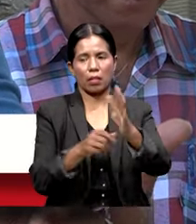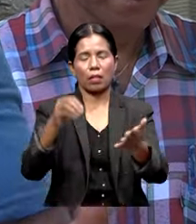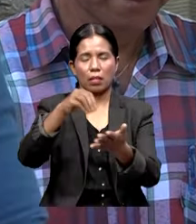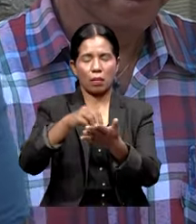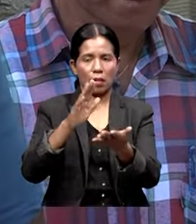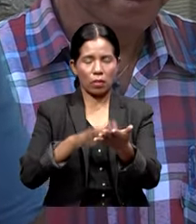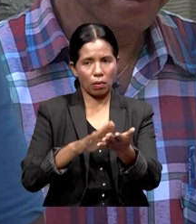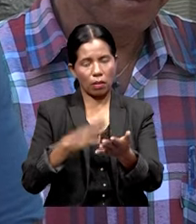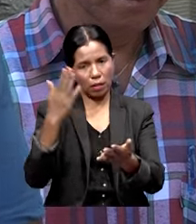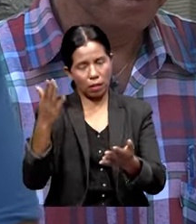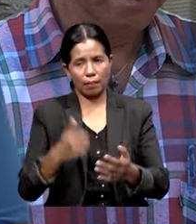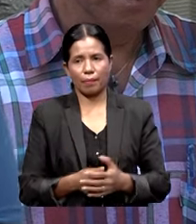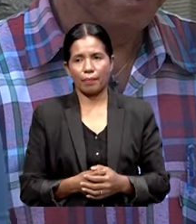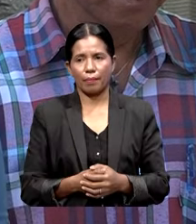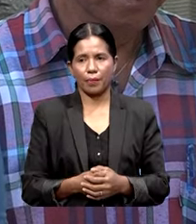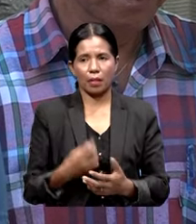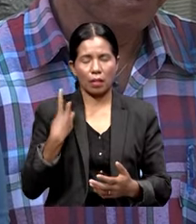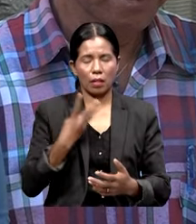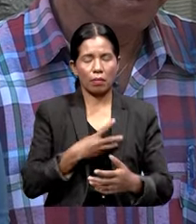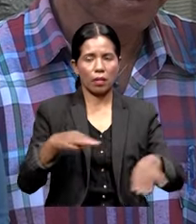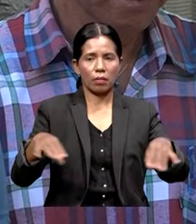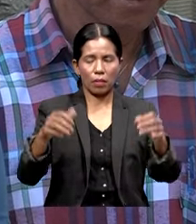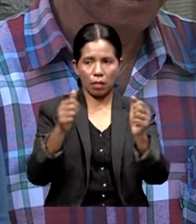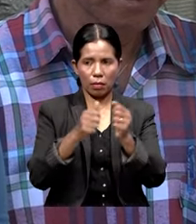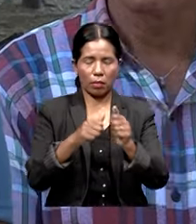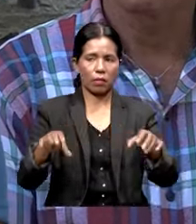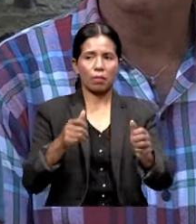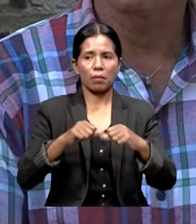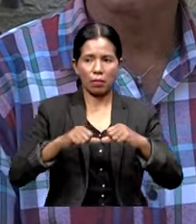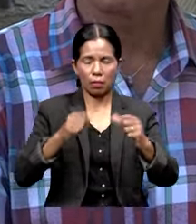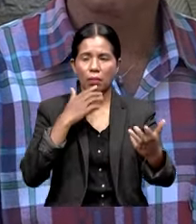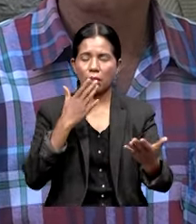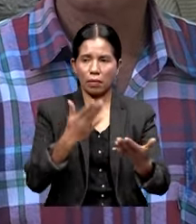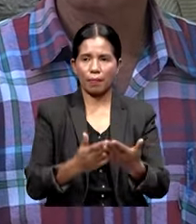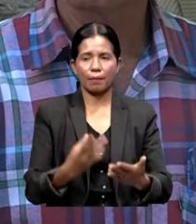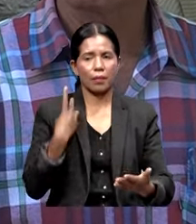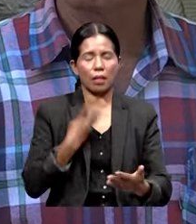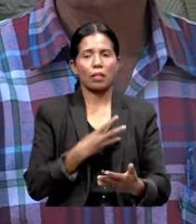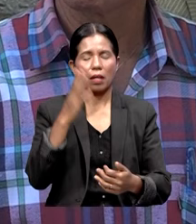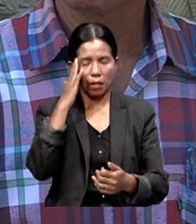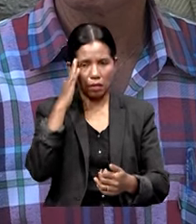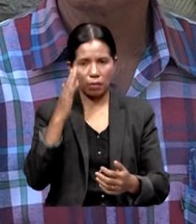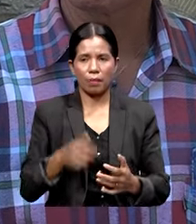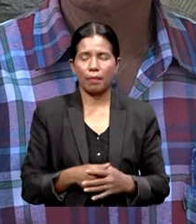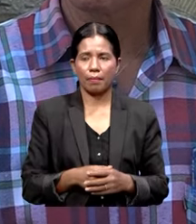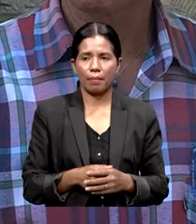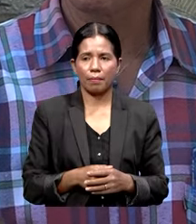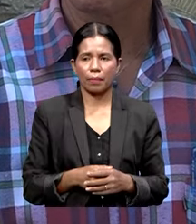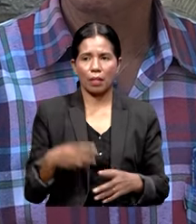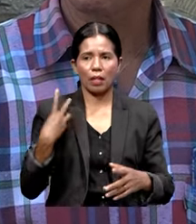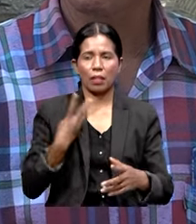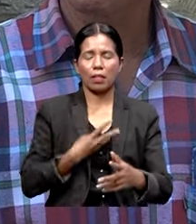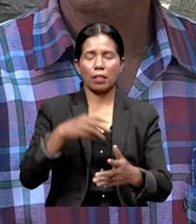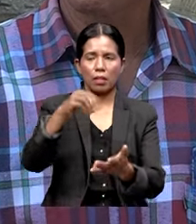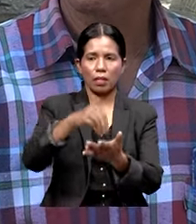né? Jadi durante ini amne koordinasi, amne kooperasi lau dia. Itu ni anu yang kata ka itu tahu nara